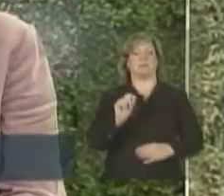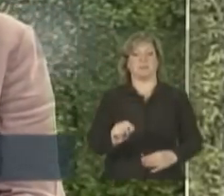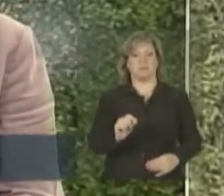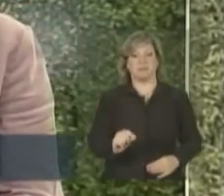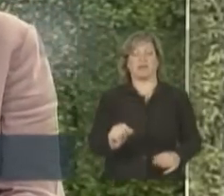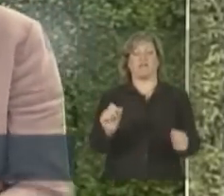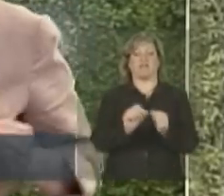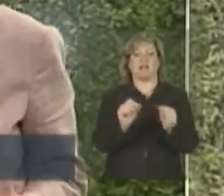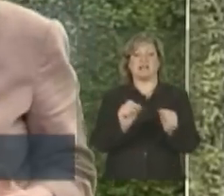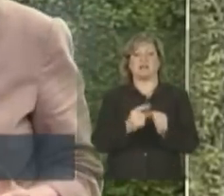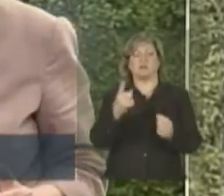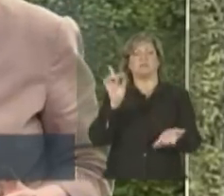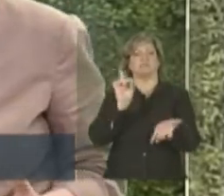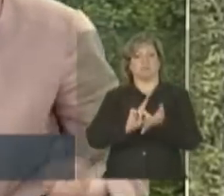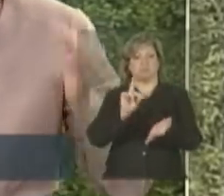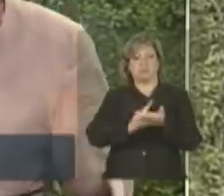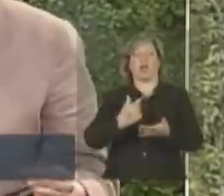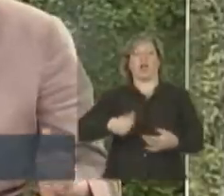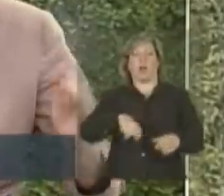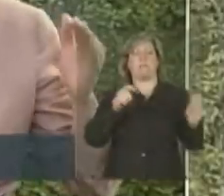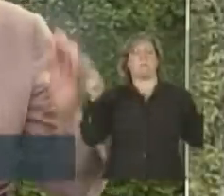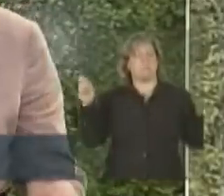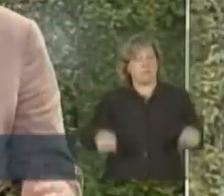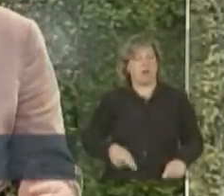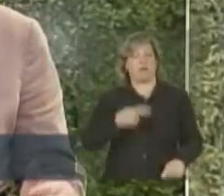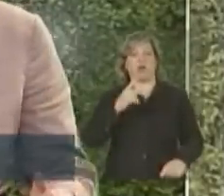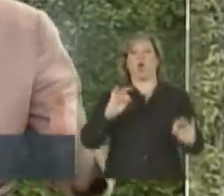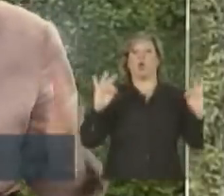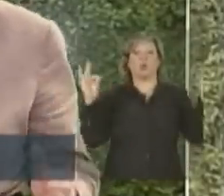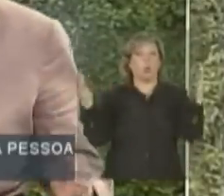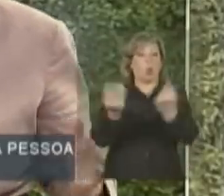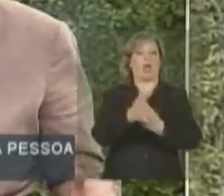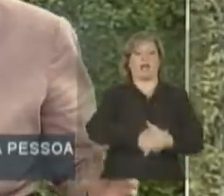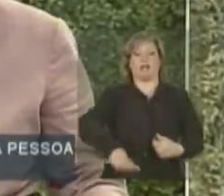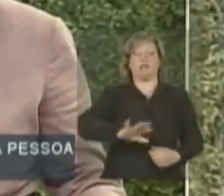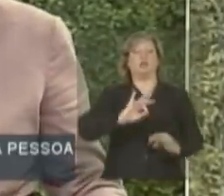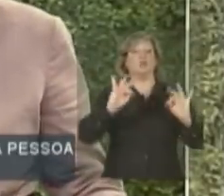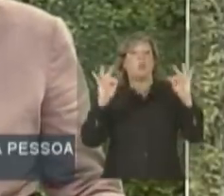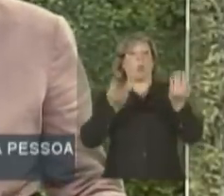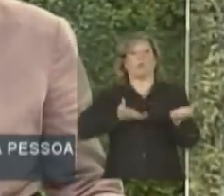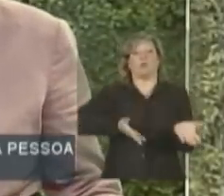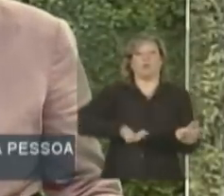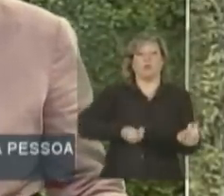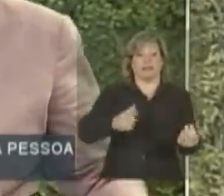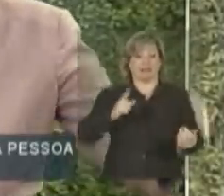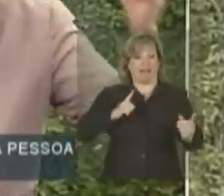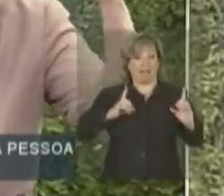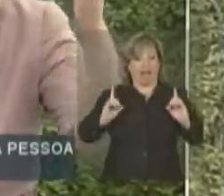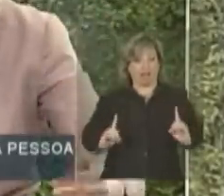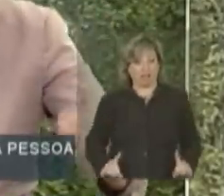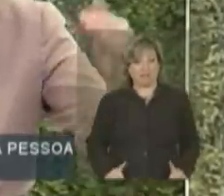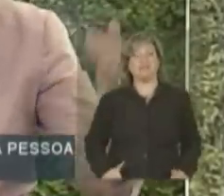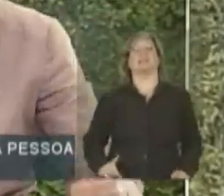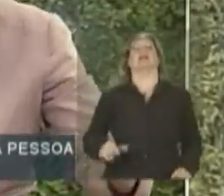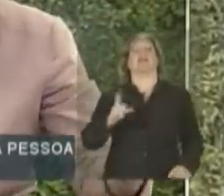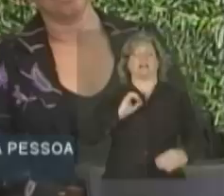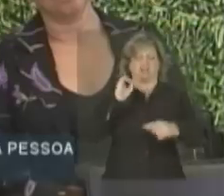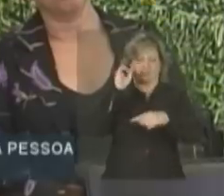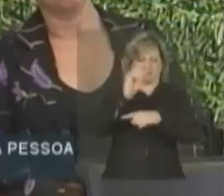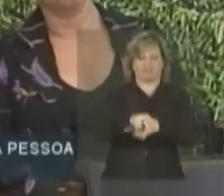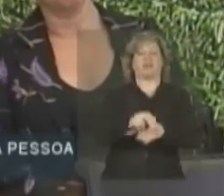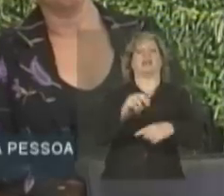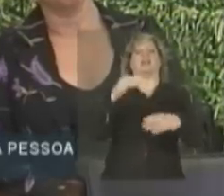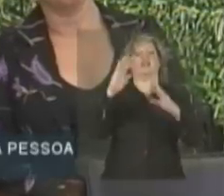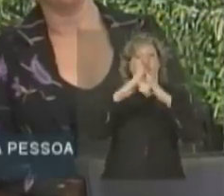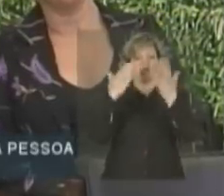uma realidade em que possamos dizer todas as crianças, todos os adolescentes com deficiência estarão na escola no